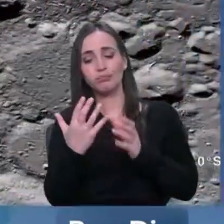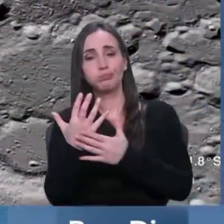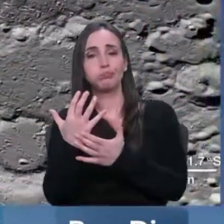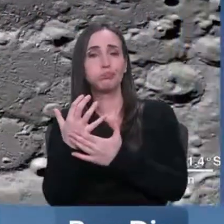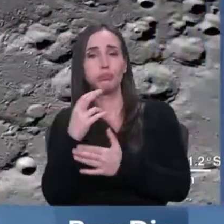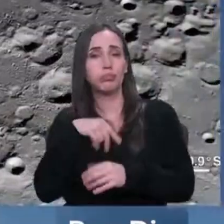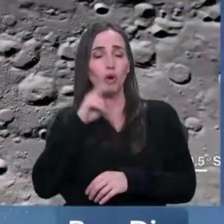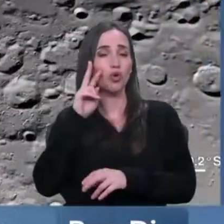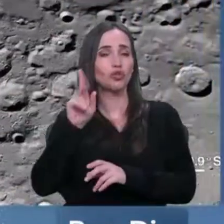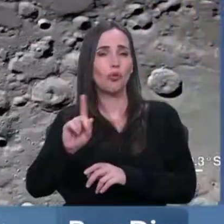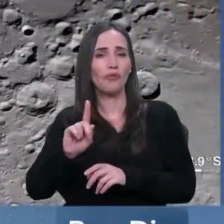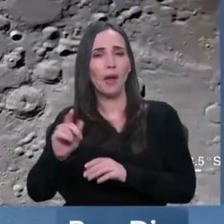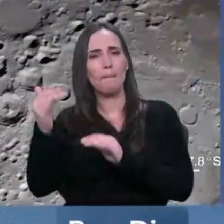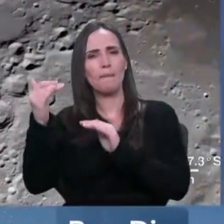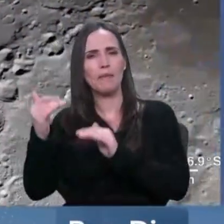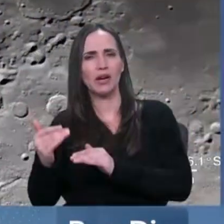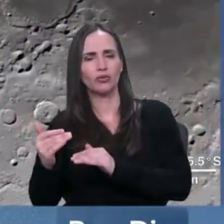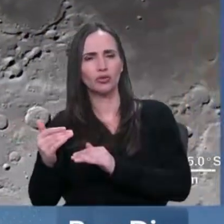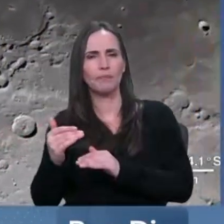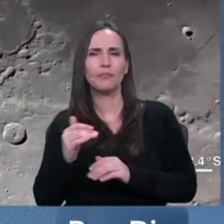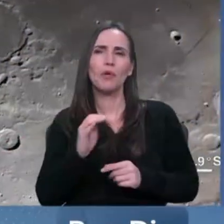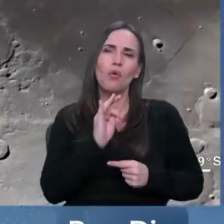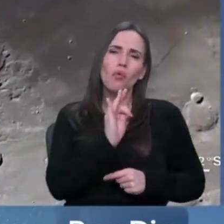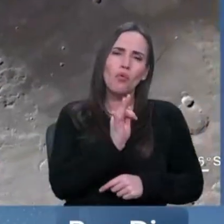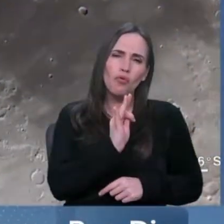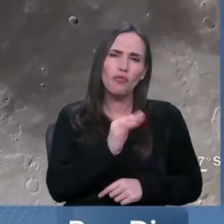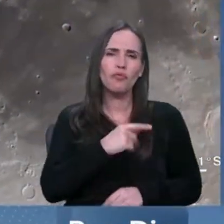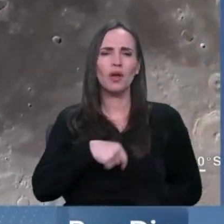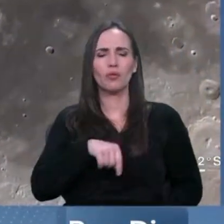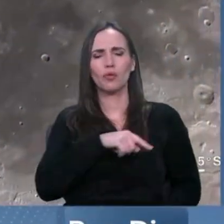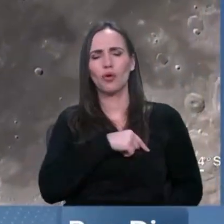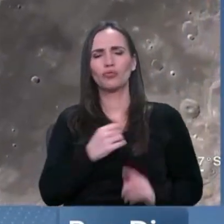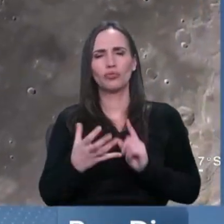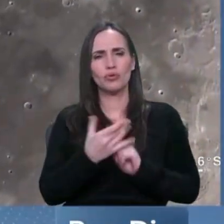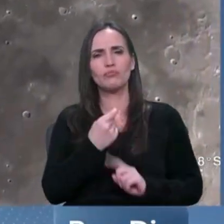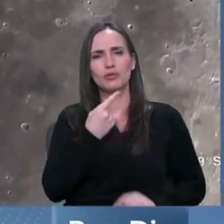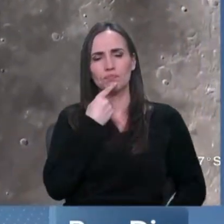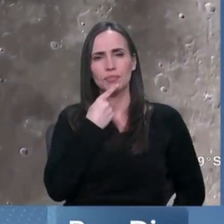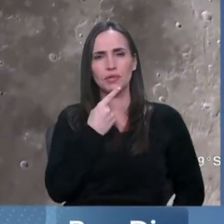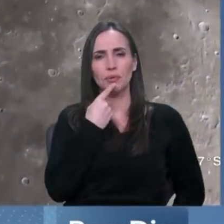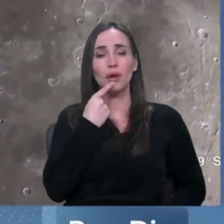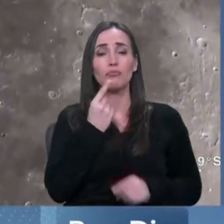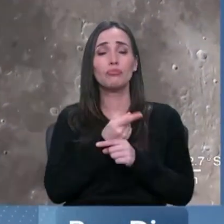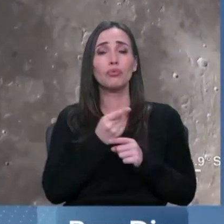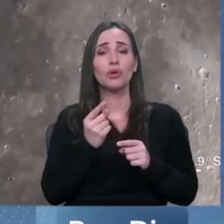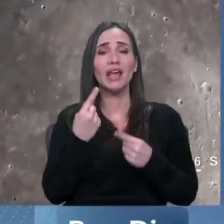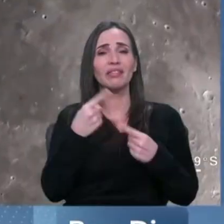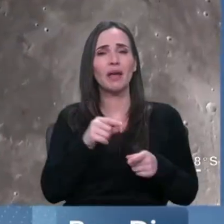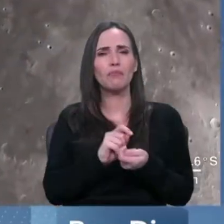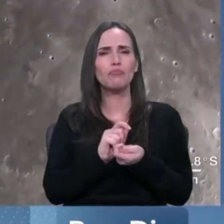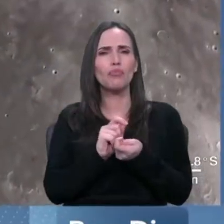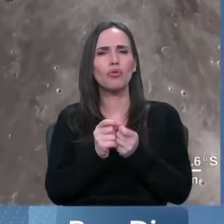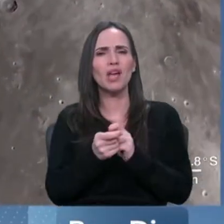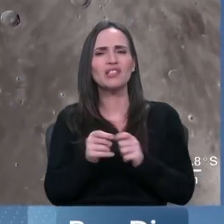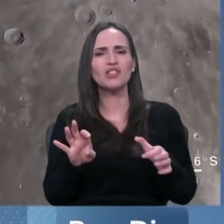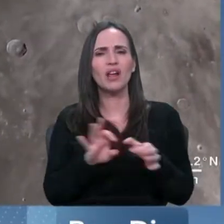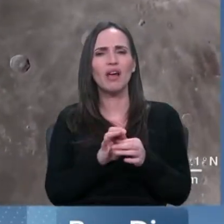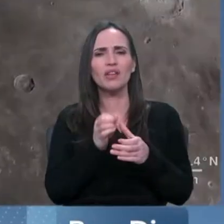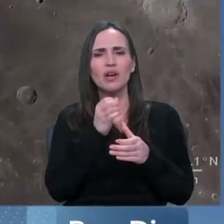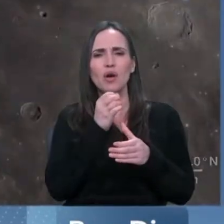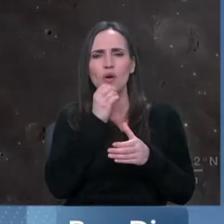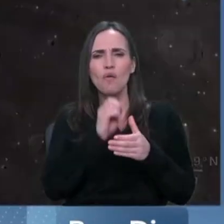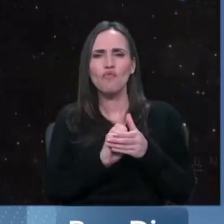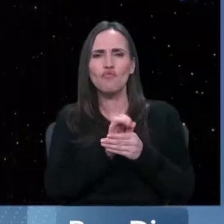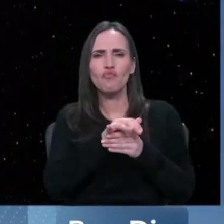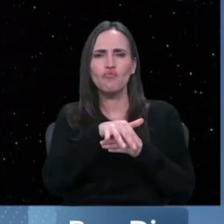não vemos. O ferro nós conseguimos perceber por alterações, por exemplo, relacionadas com o vulcanismo. Nós conseguimos